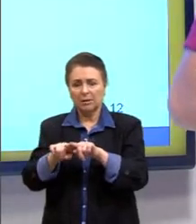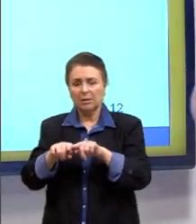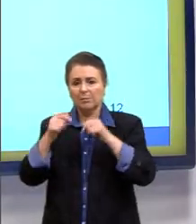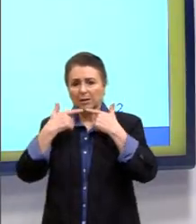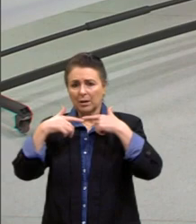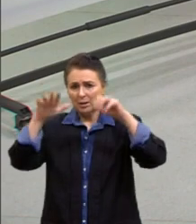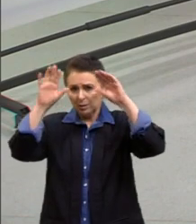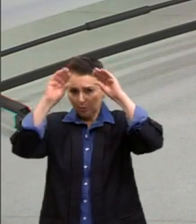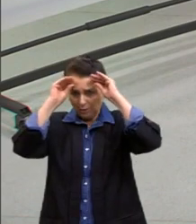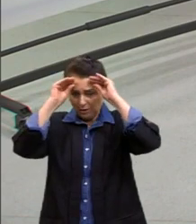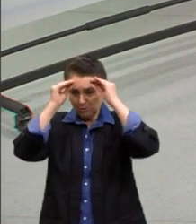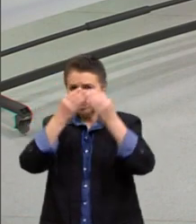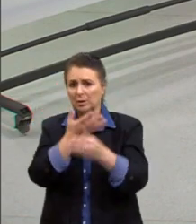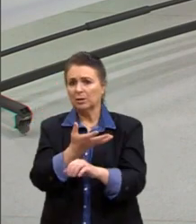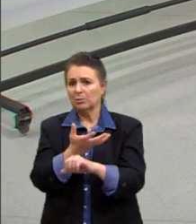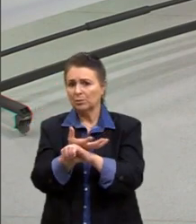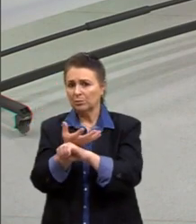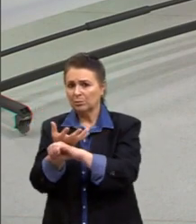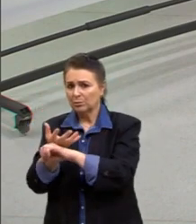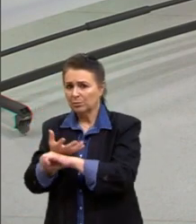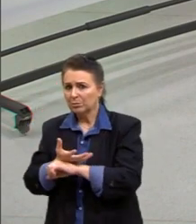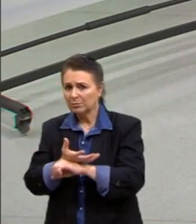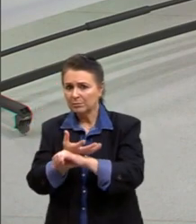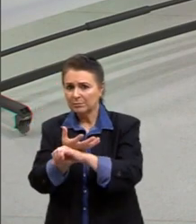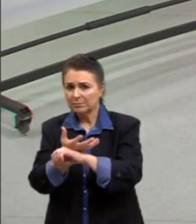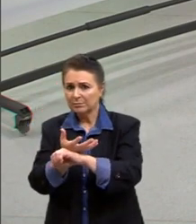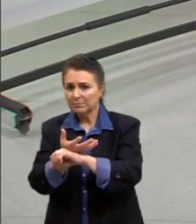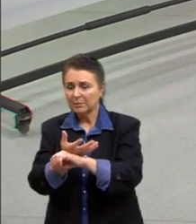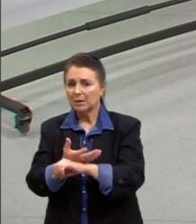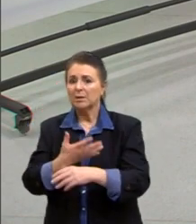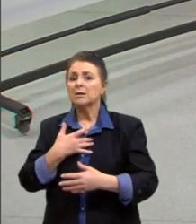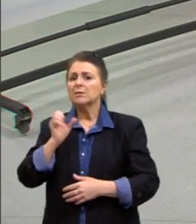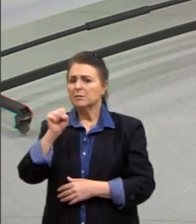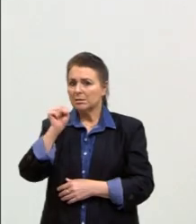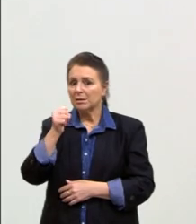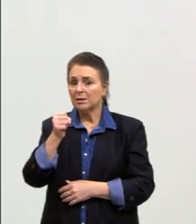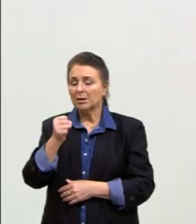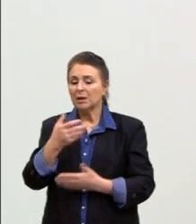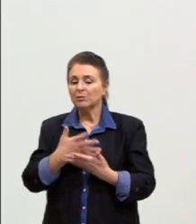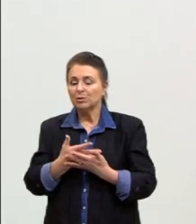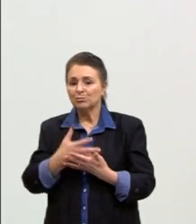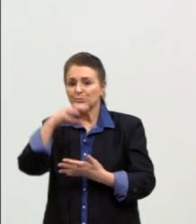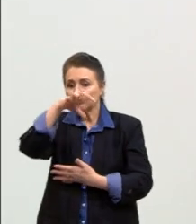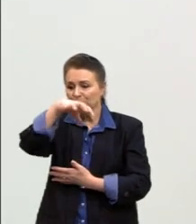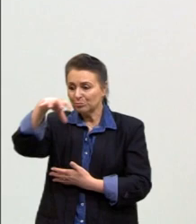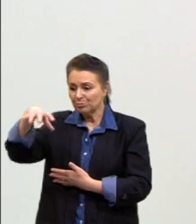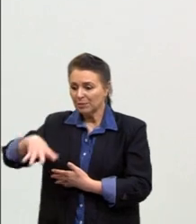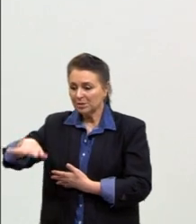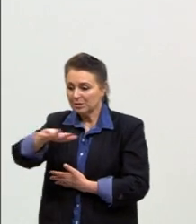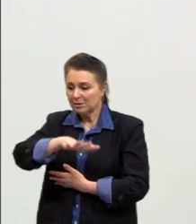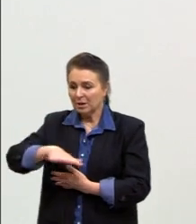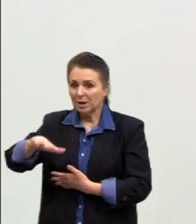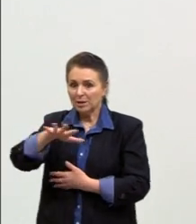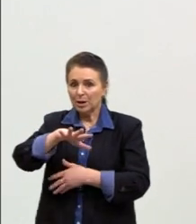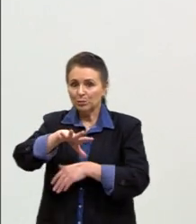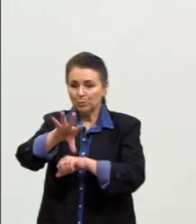eu acho que tem tudo a ver né a gente divide as coisas para estudar cada área do conhecimento mas a história é a linguagem elas